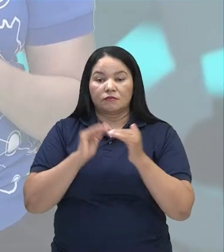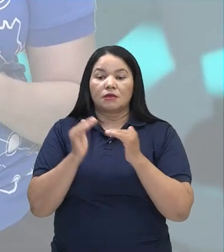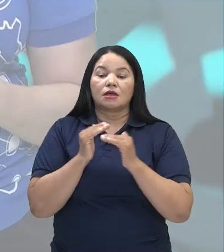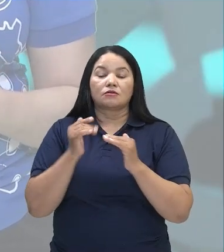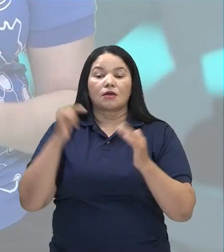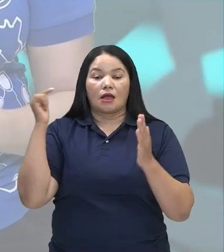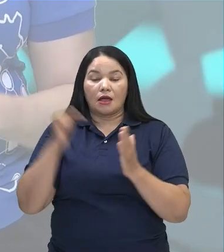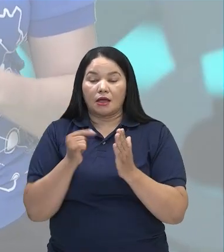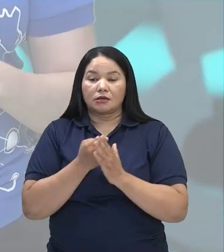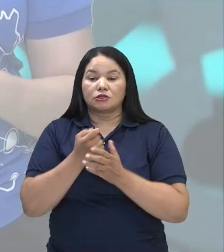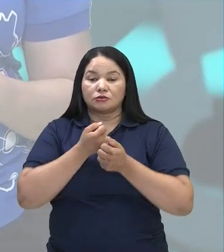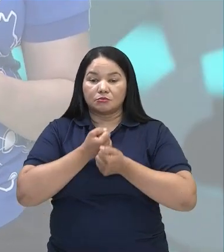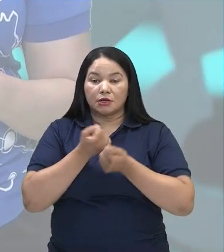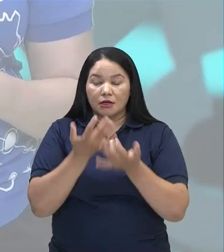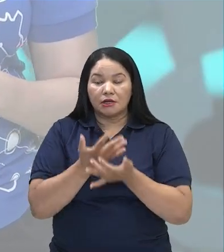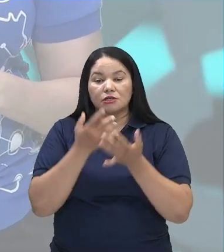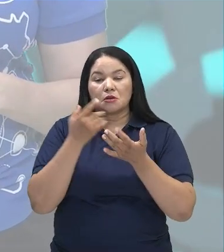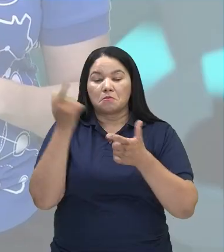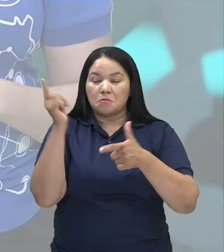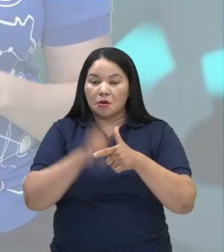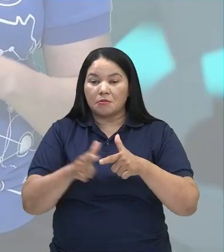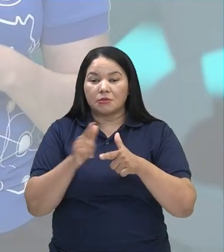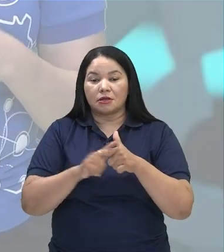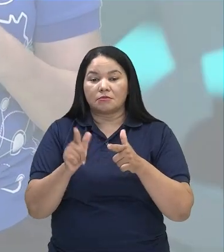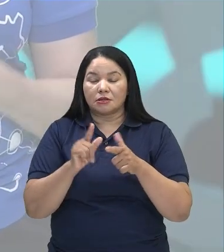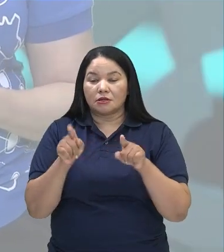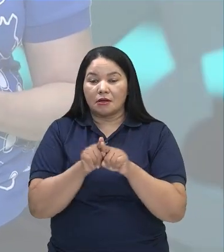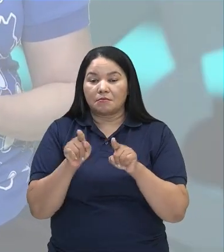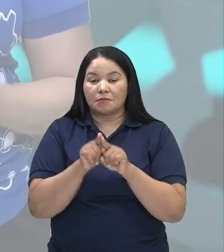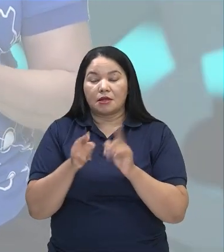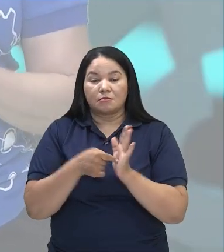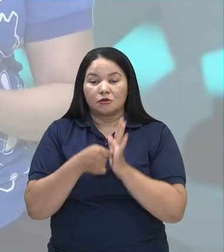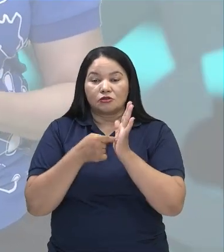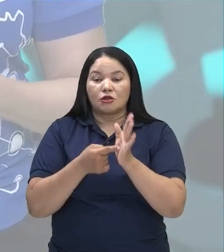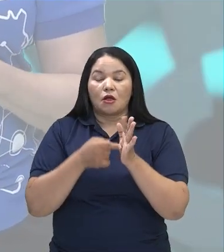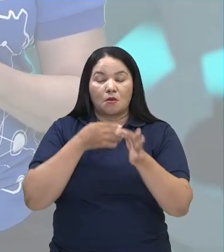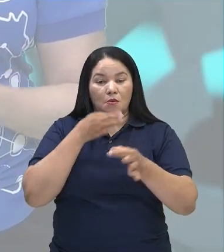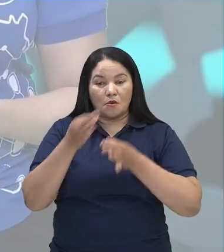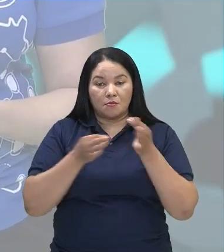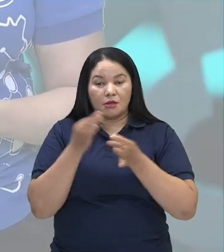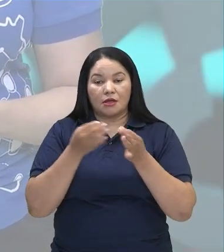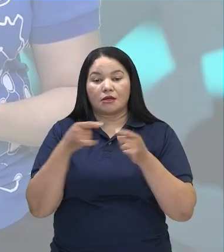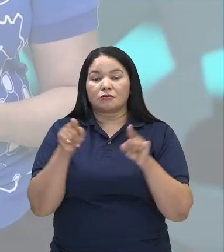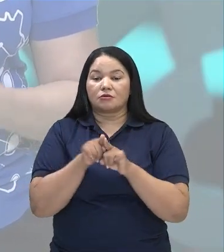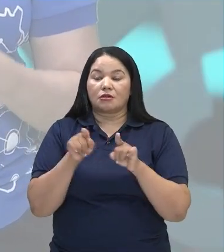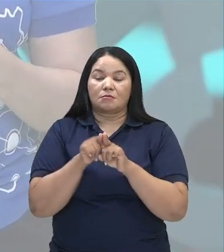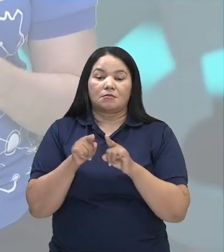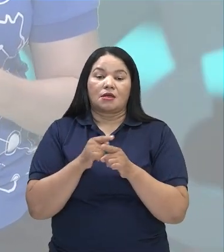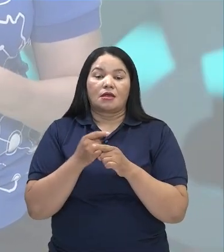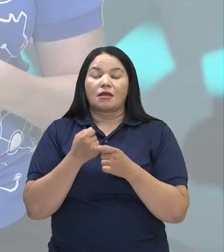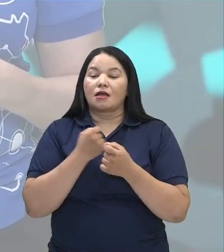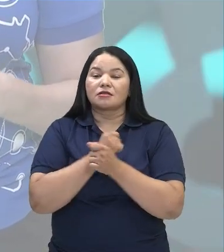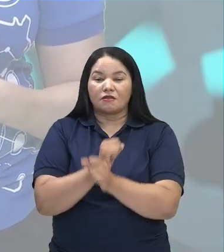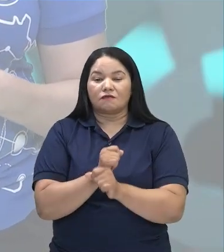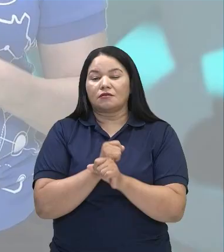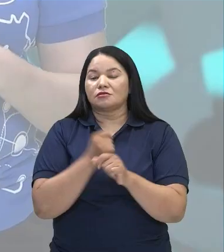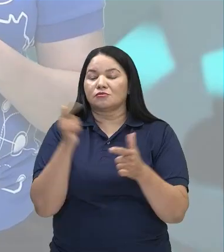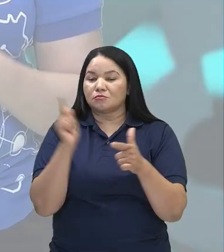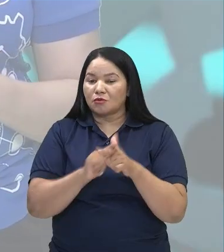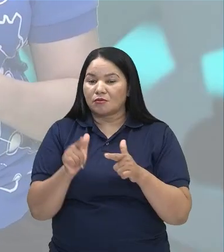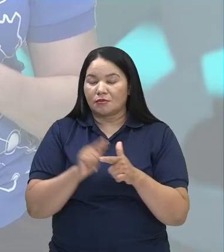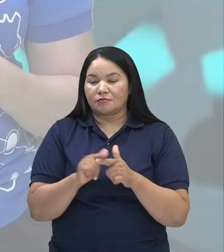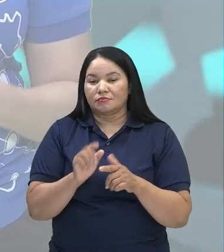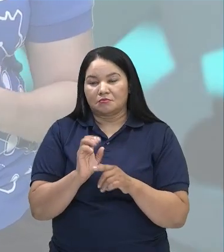seu problema, bem como apresenta seus argumentos em defesa de uma solução. O corpo do texto